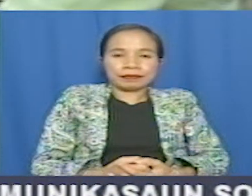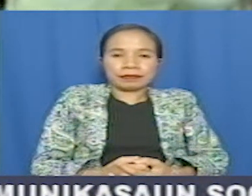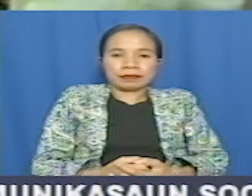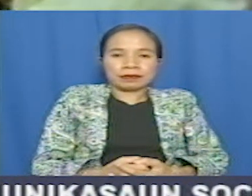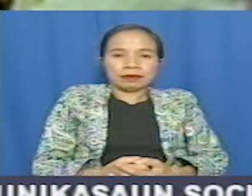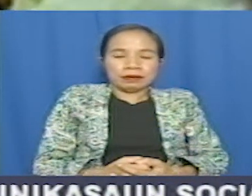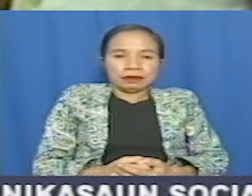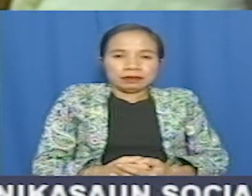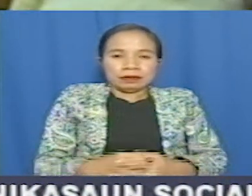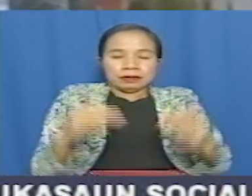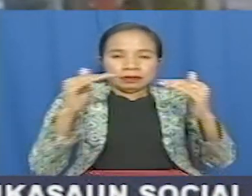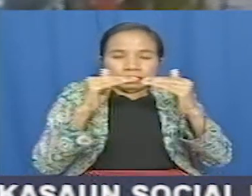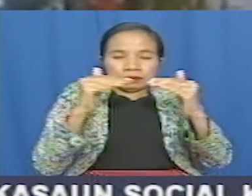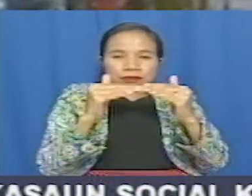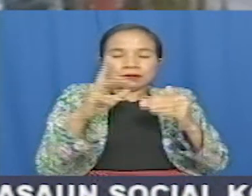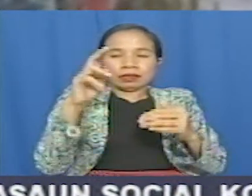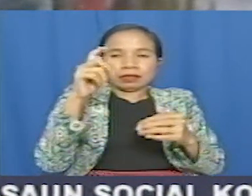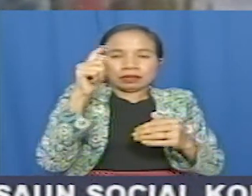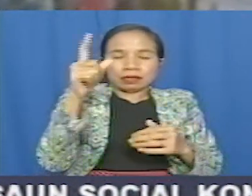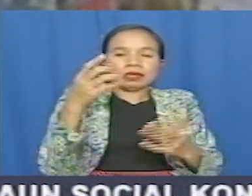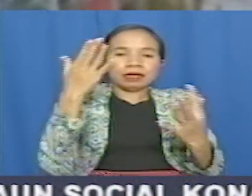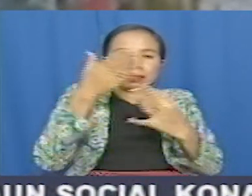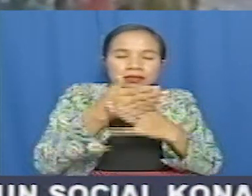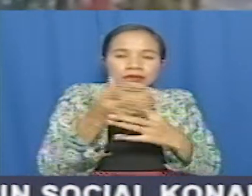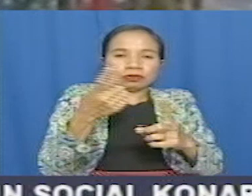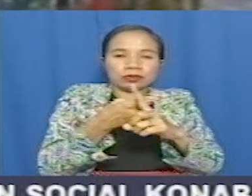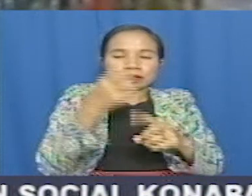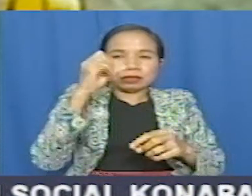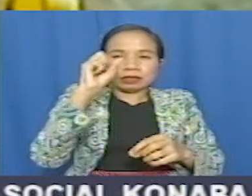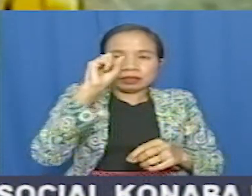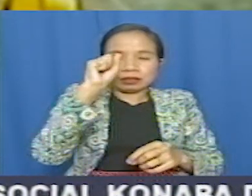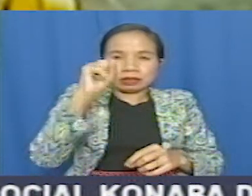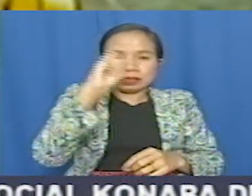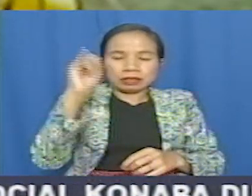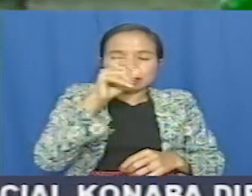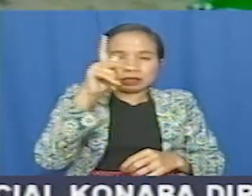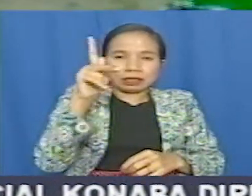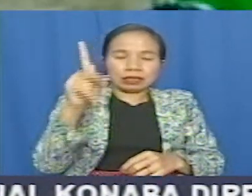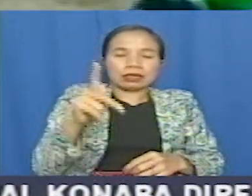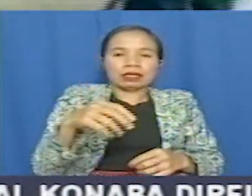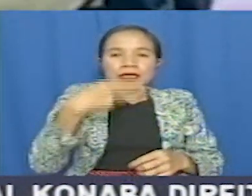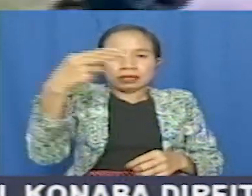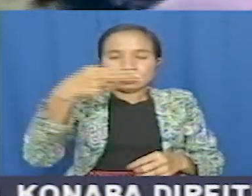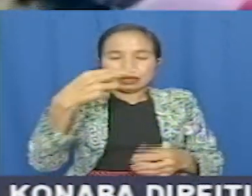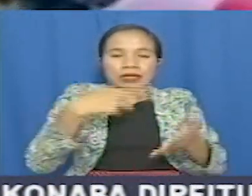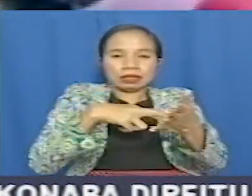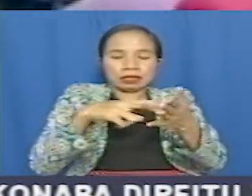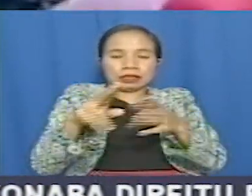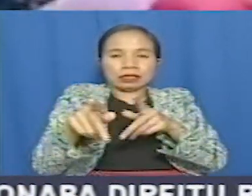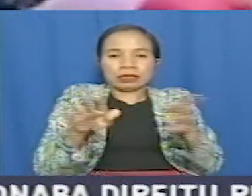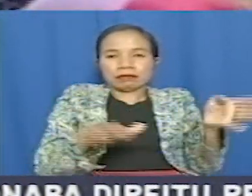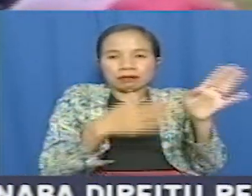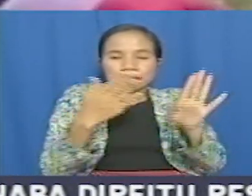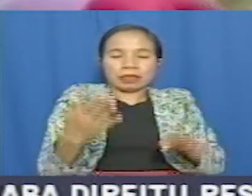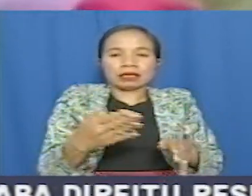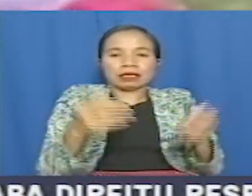Comunicado imprensa na aberta tele acesso, Rússia e Centro Integrados estão no crise quinta-feira, né? Resista caso